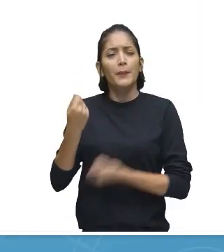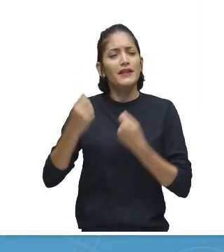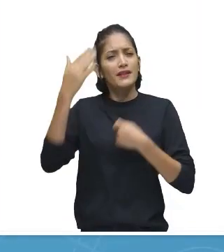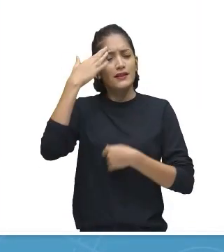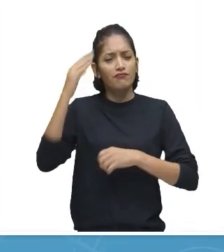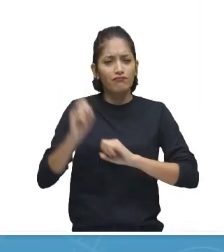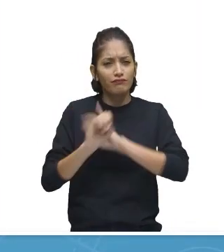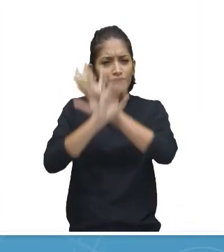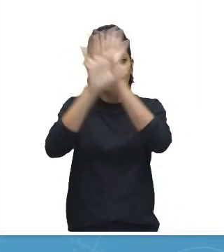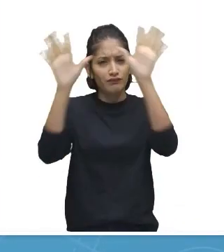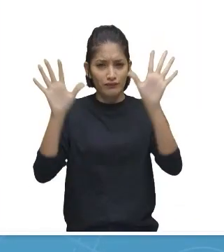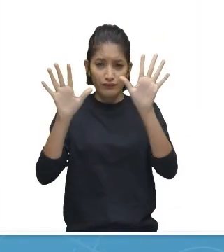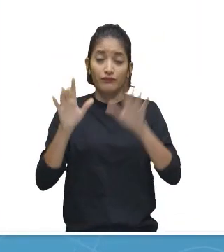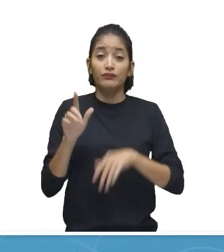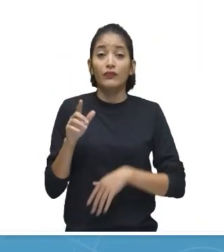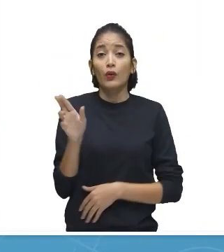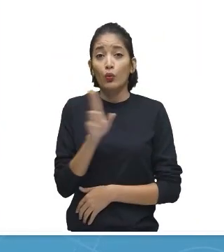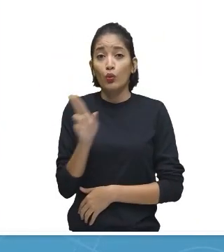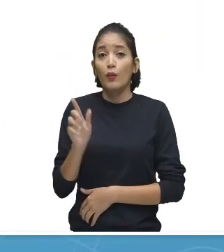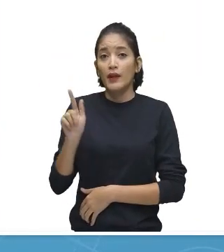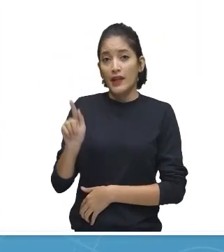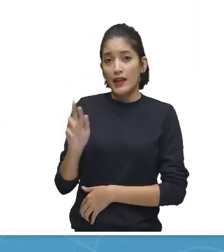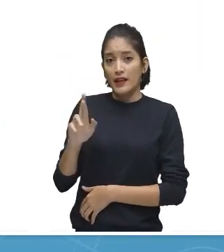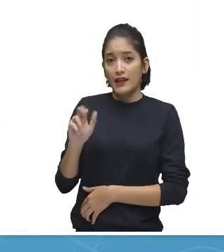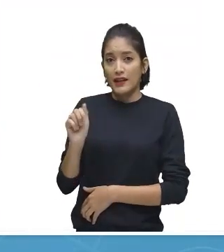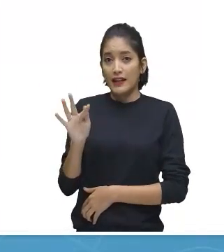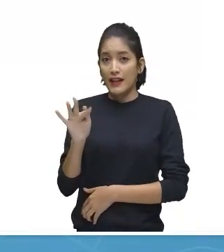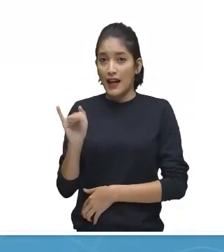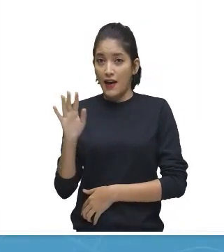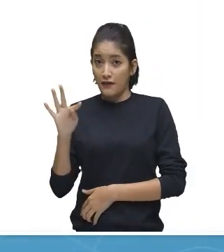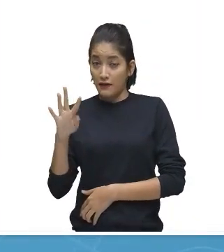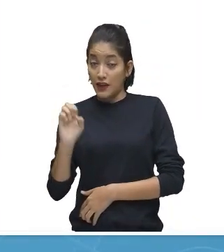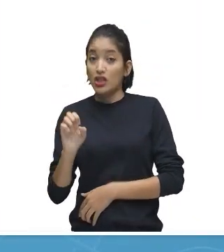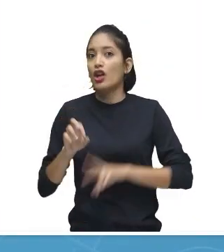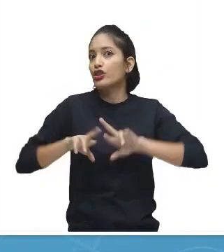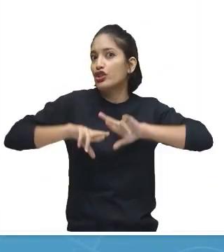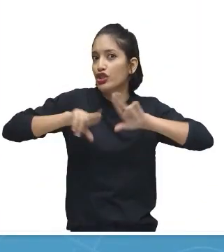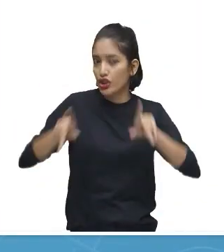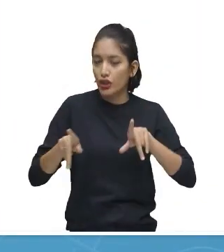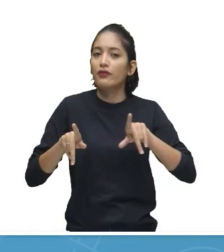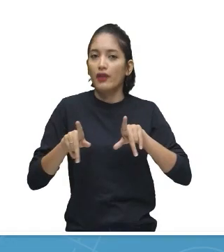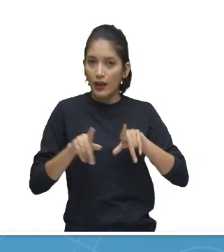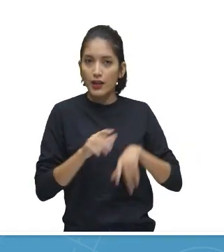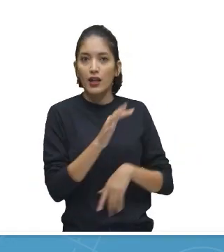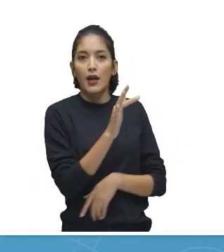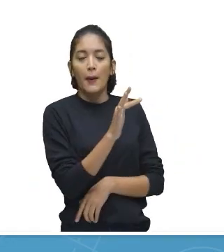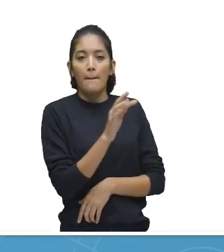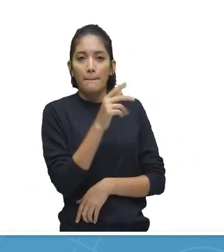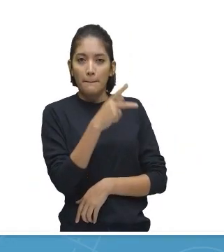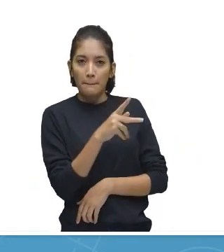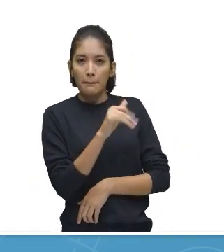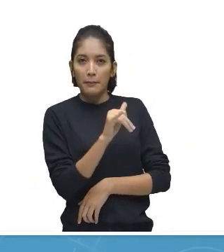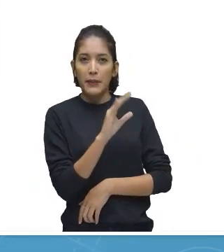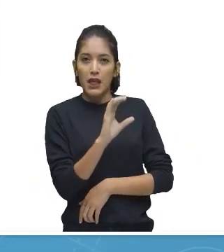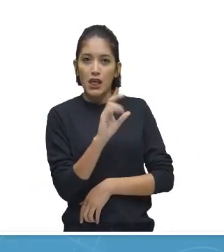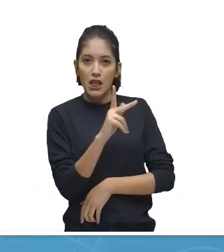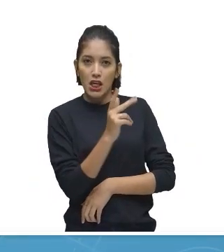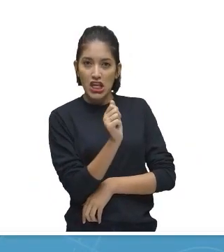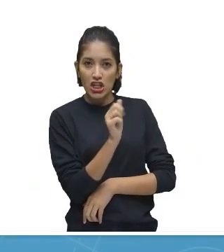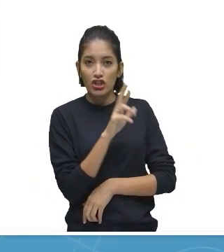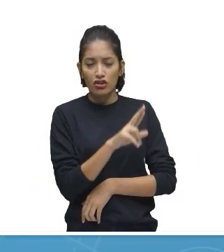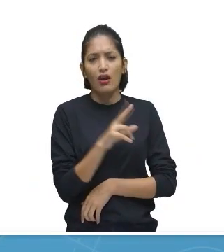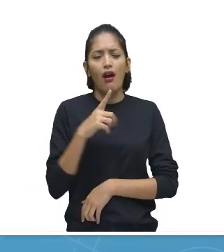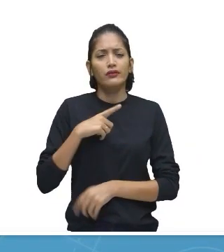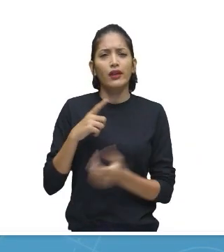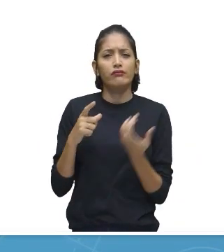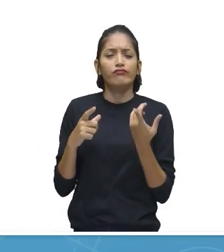o grafite é isto, é diferente da pichação, né? O grafite, ele tem toda uma preocupação com a sua composição,